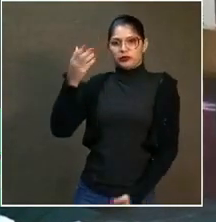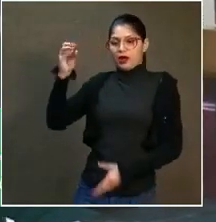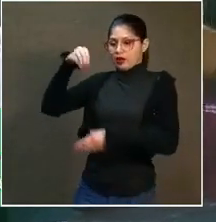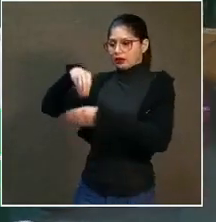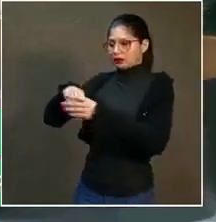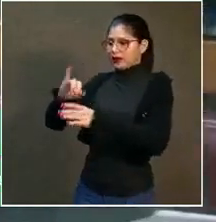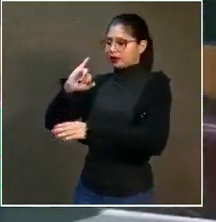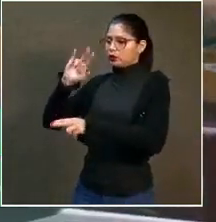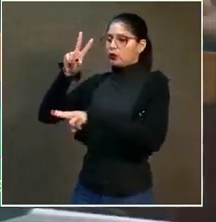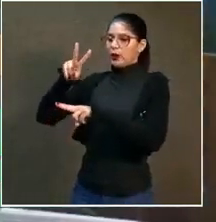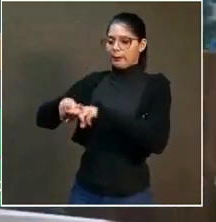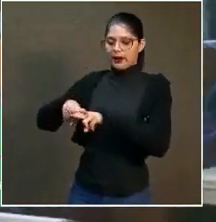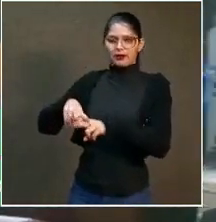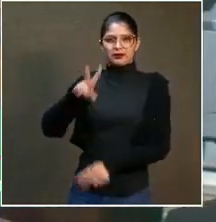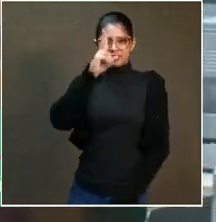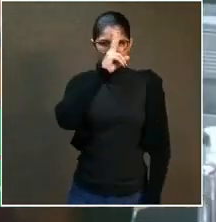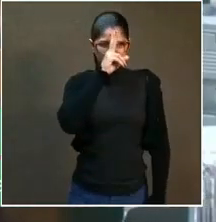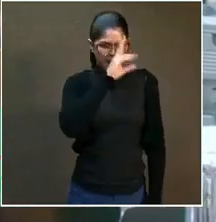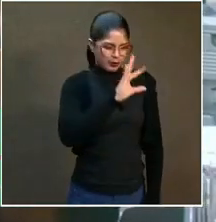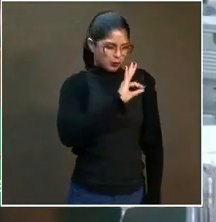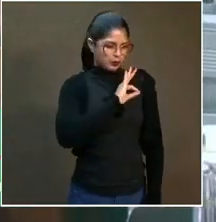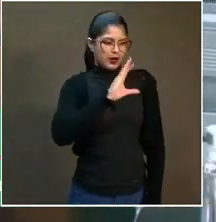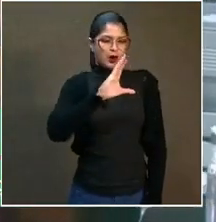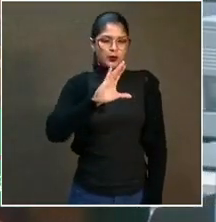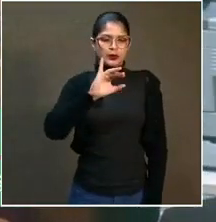2 anos atrás, teve um policial civil que